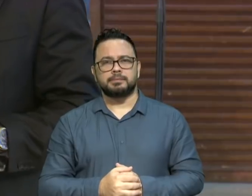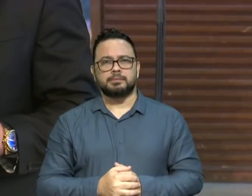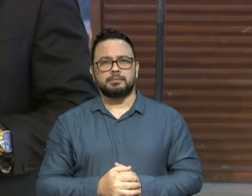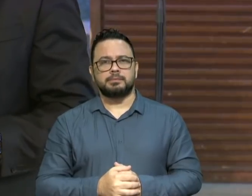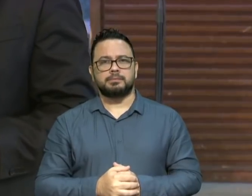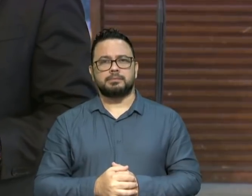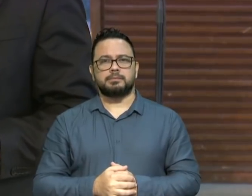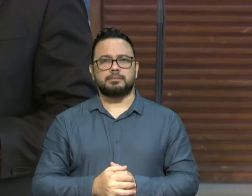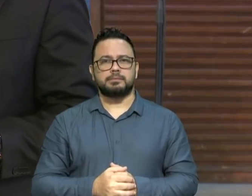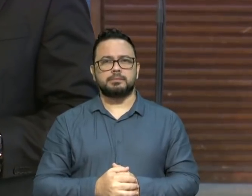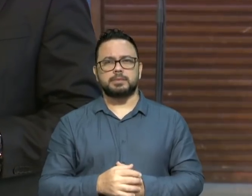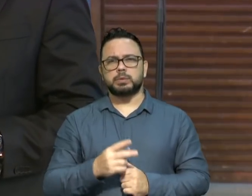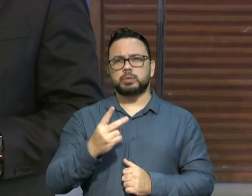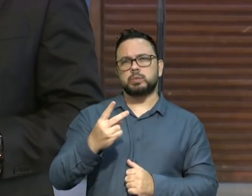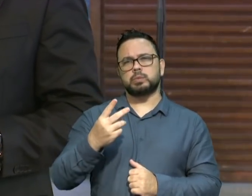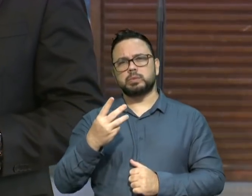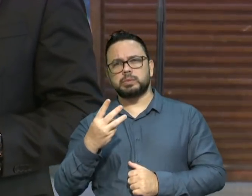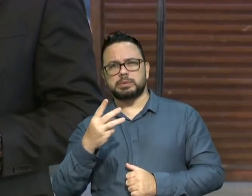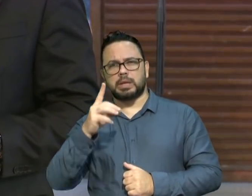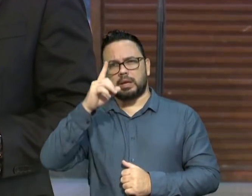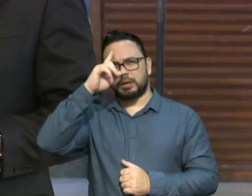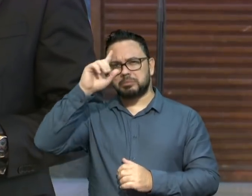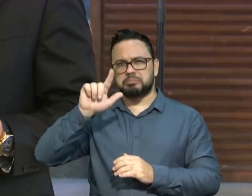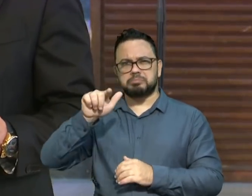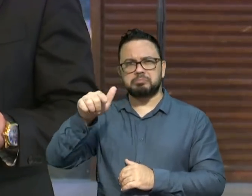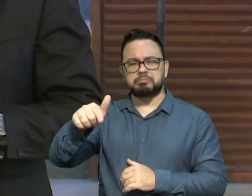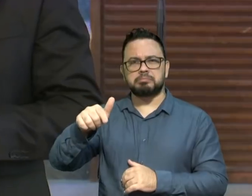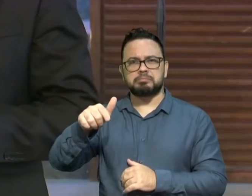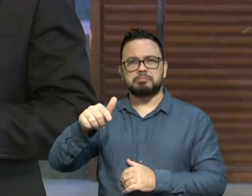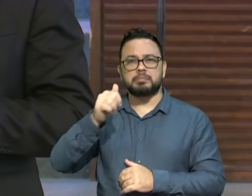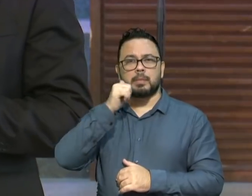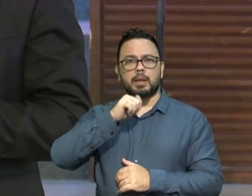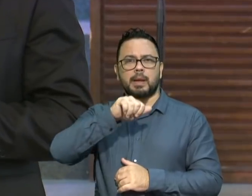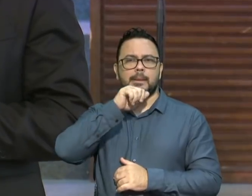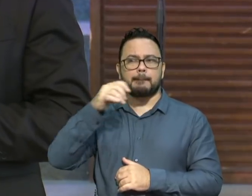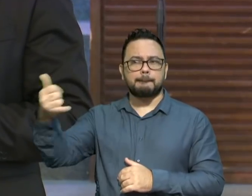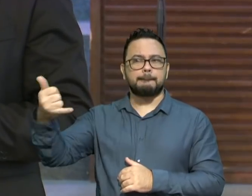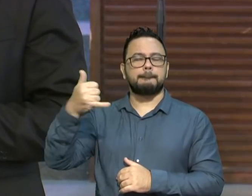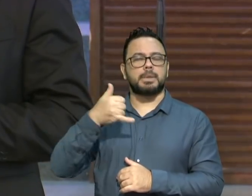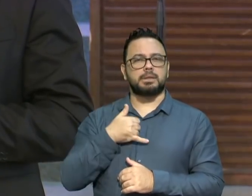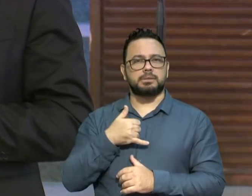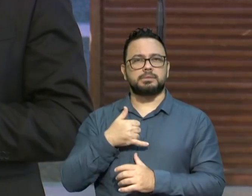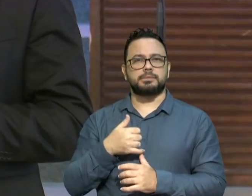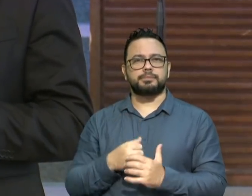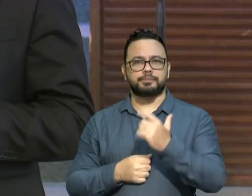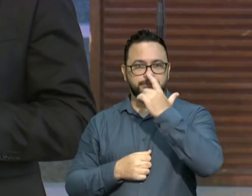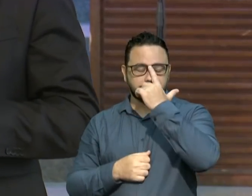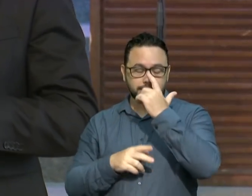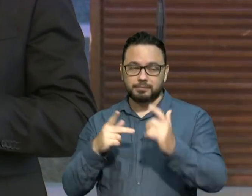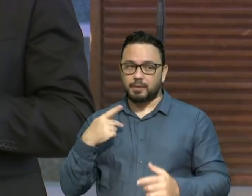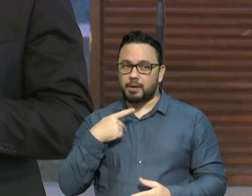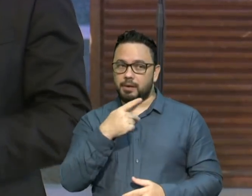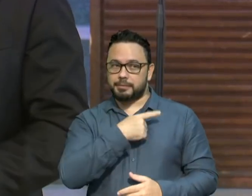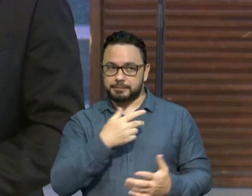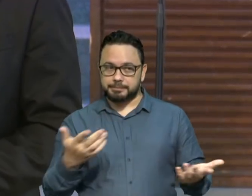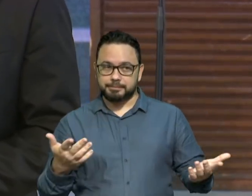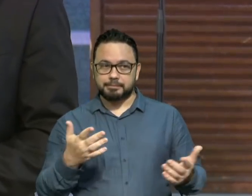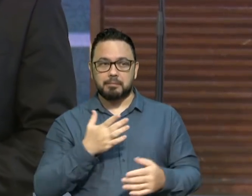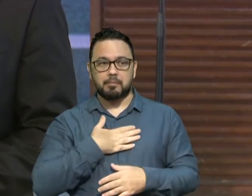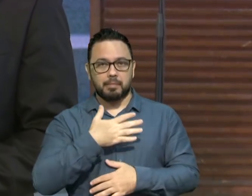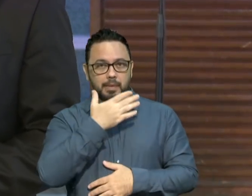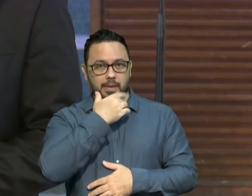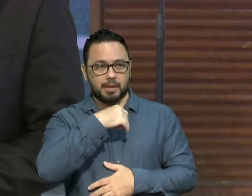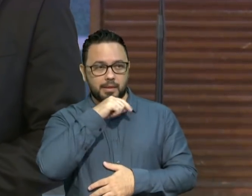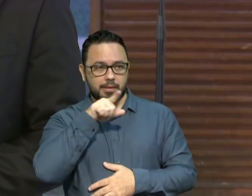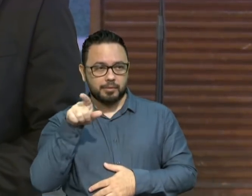e não mais do que dois ou três dias eu não lembro a mãe me liga outra vez só o pastor meu